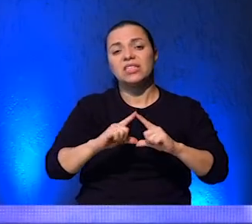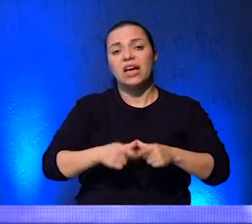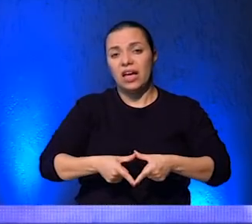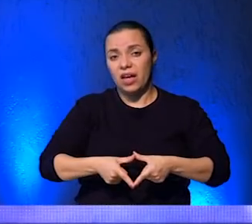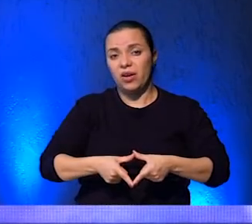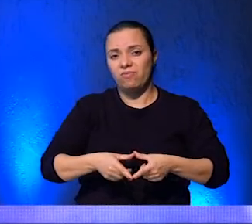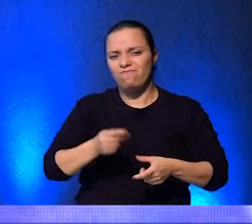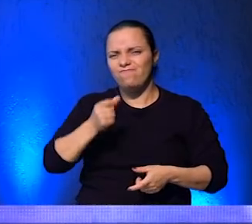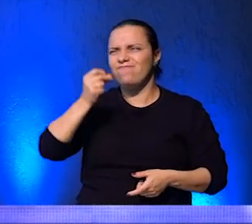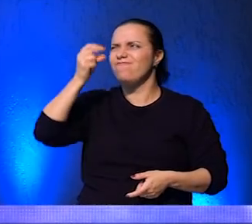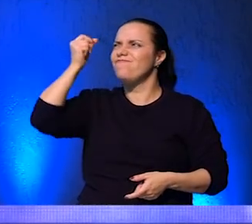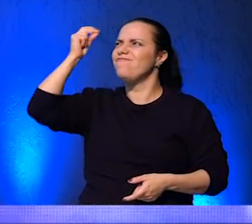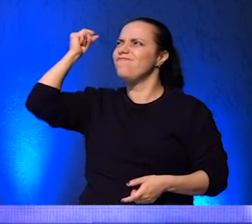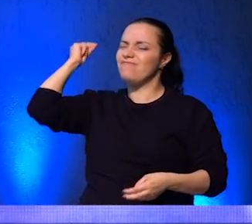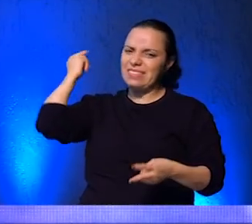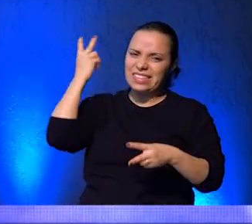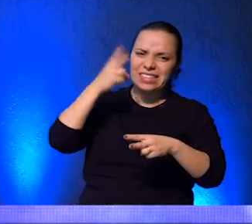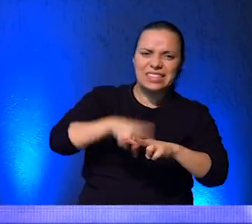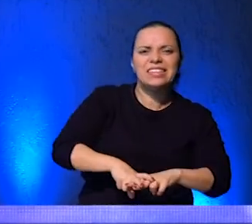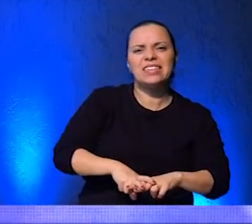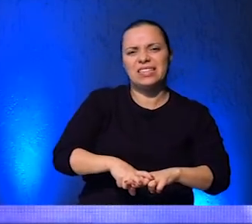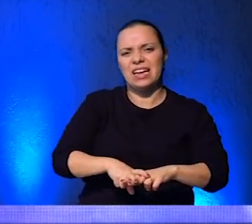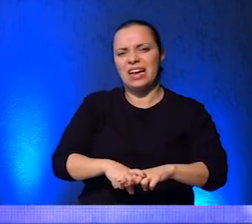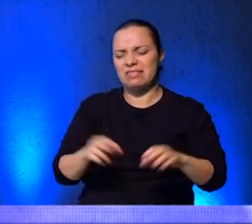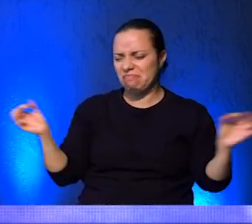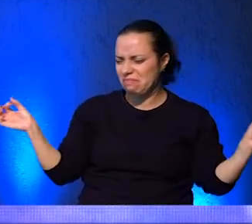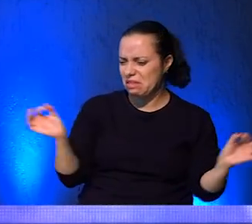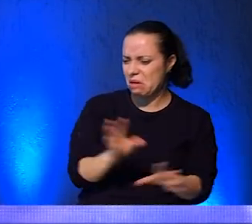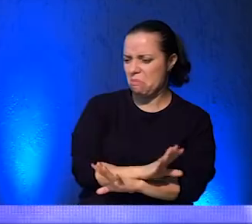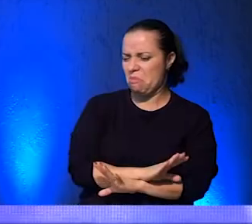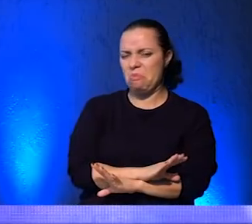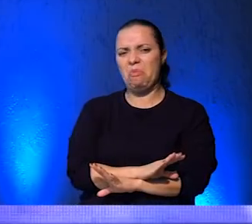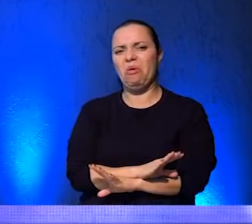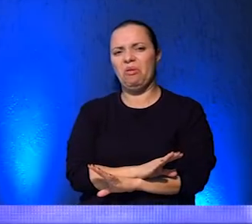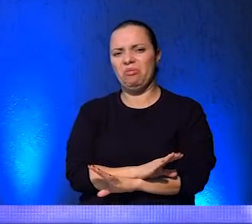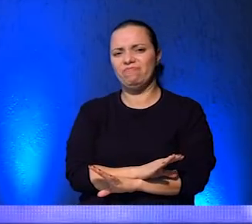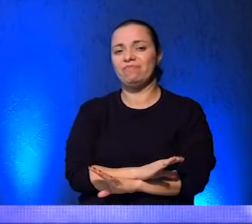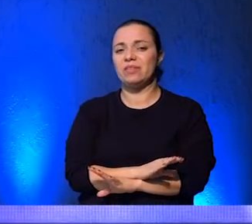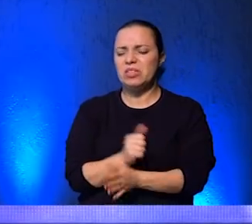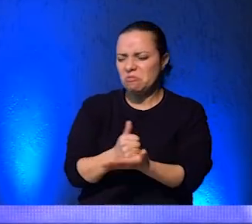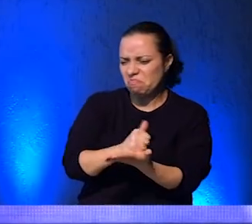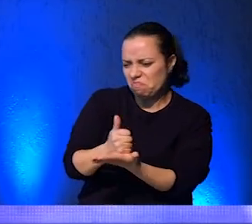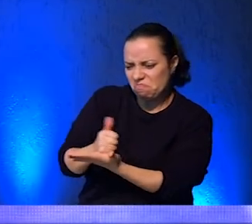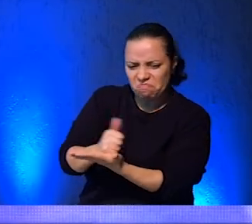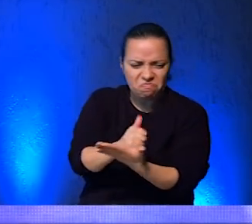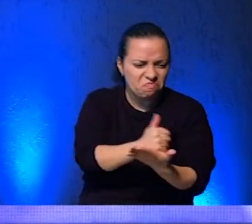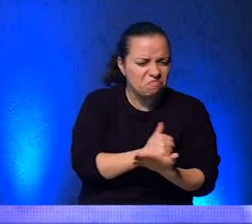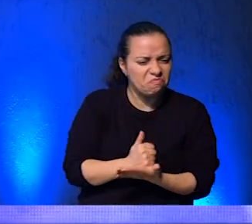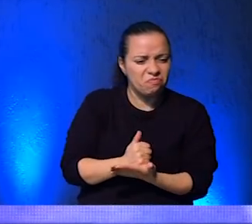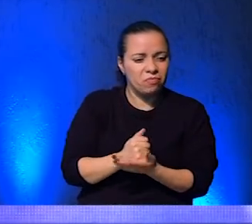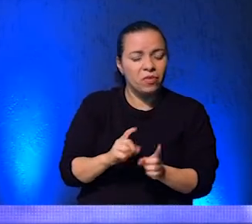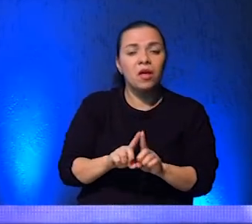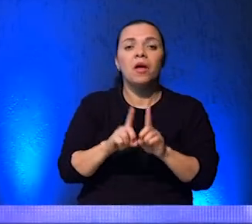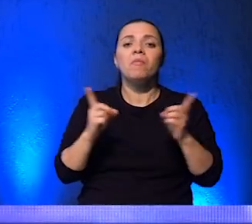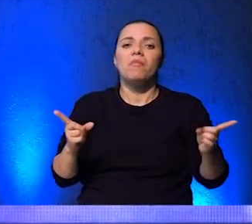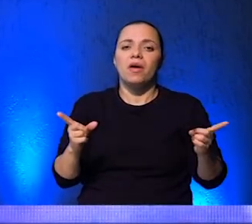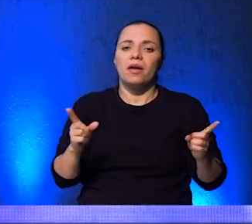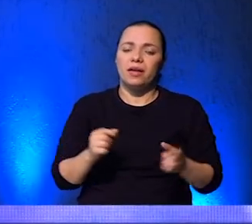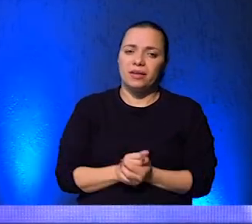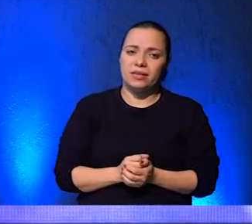destruindo conquistado no período do juiz israel havia perdido praticamente tudo